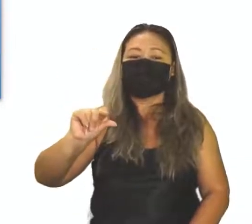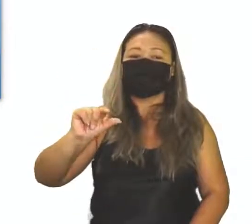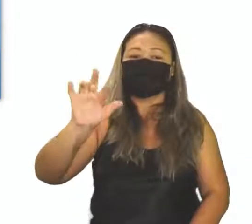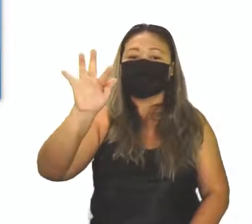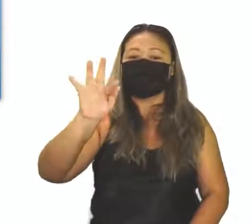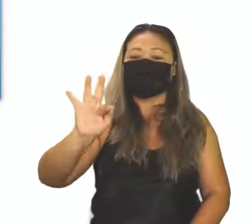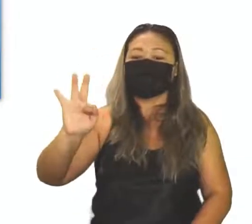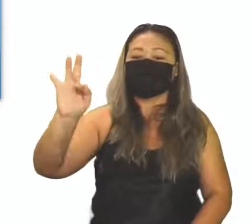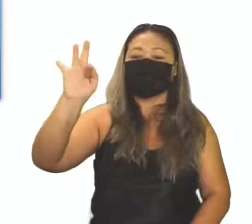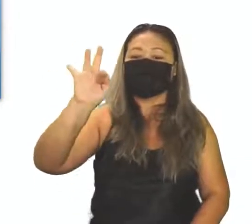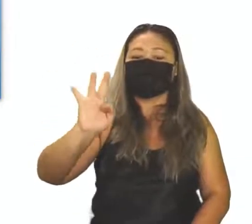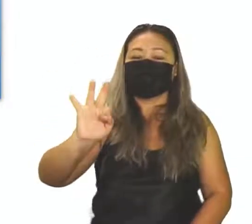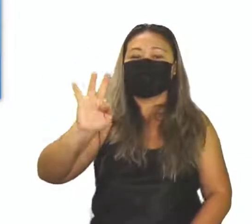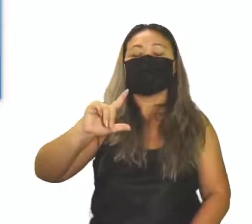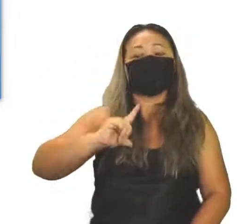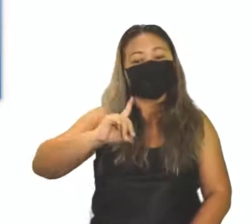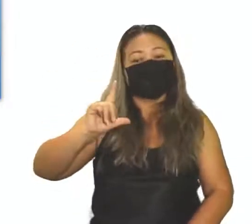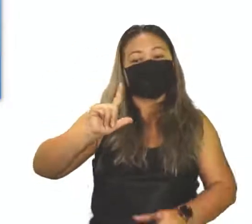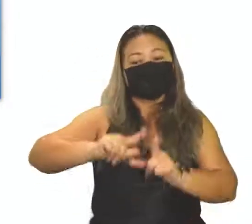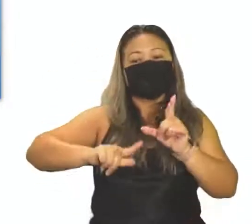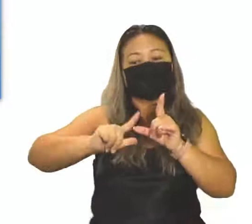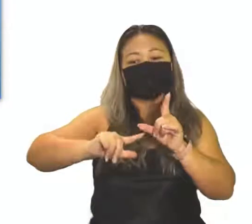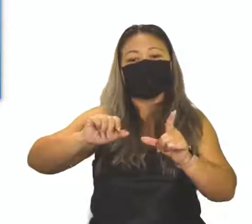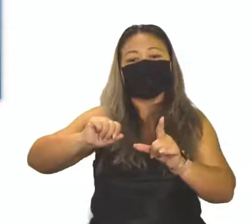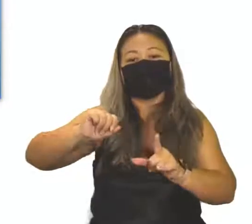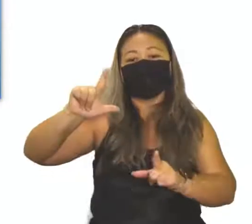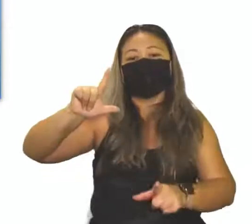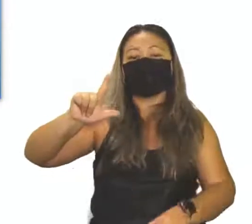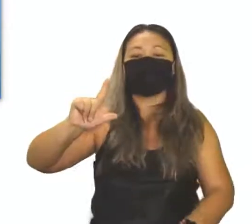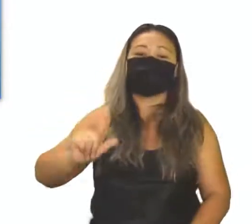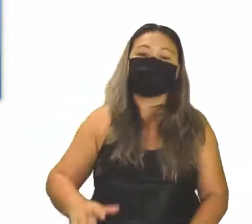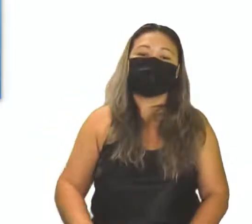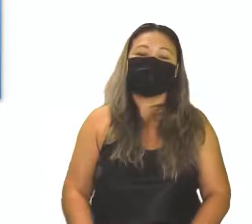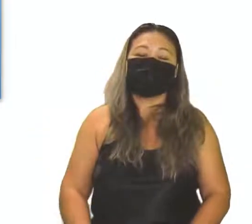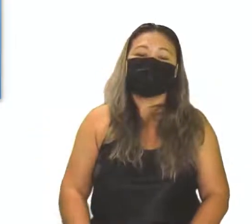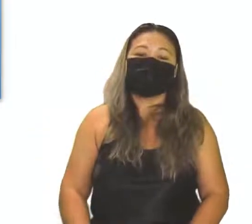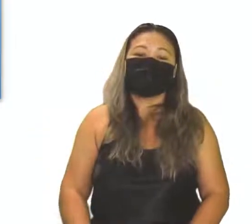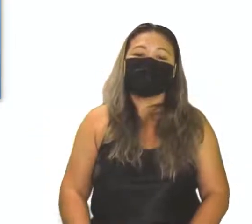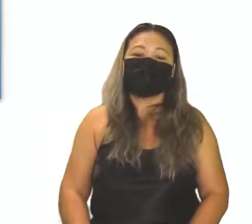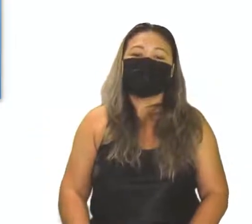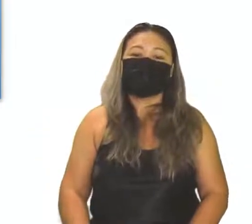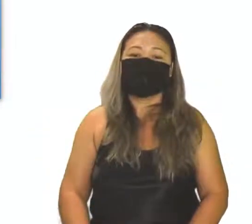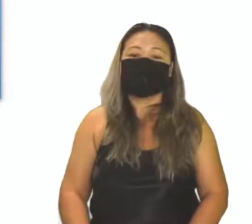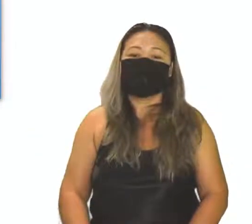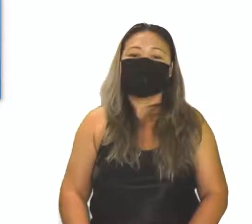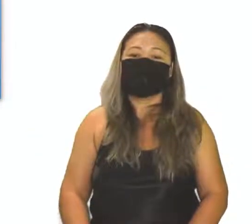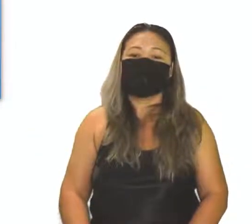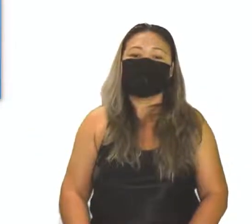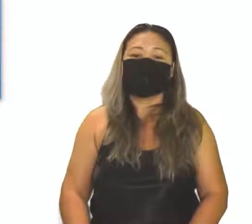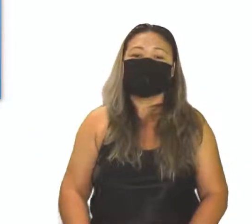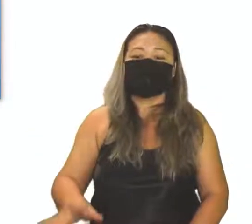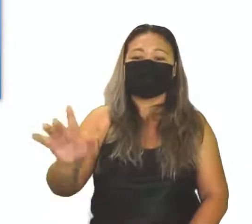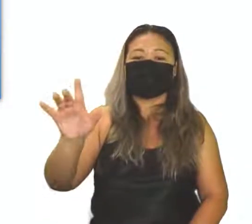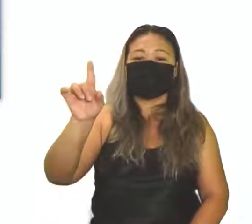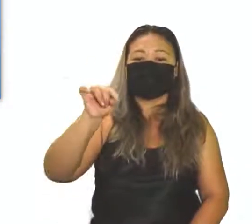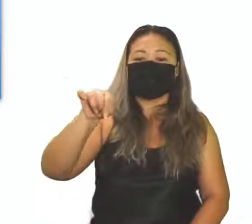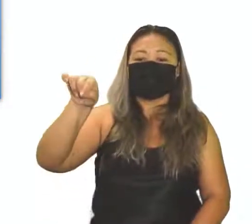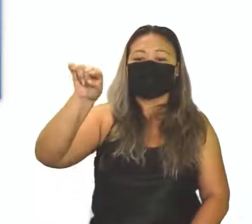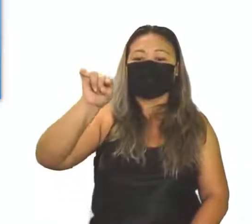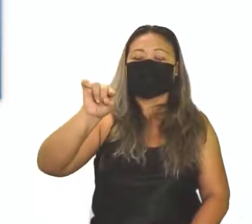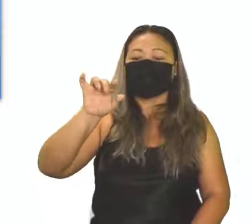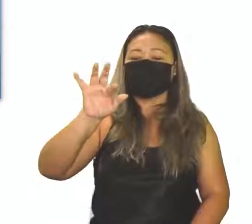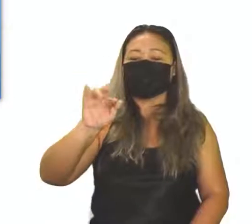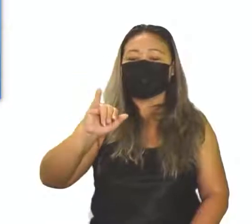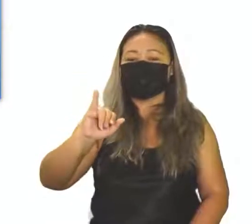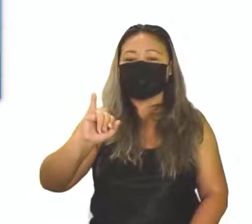tá? Tem a maiúscula também, que é mais ou menos assim. O Φ maiúsculo.